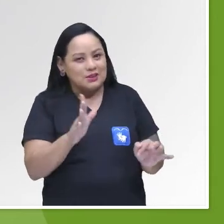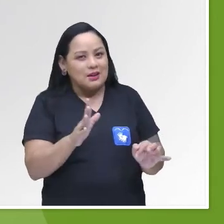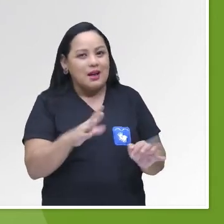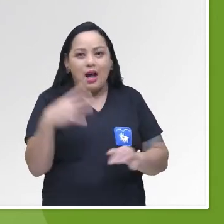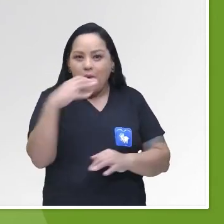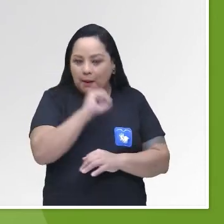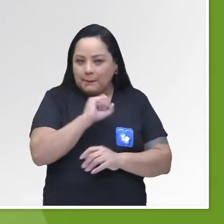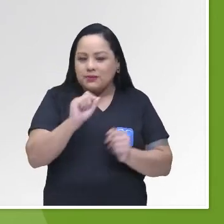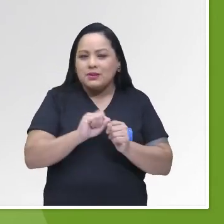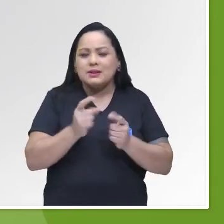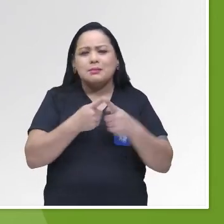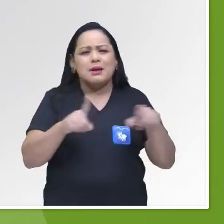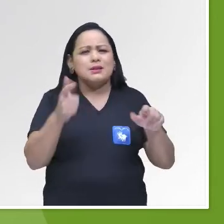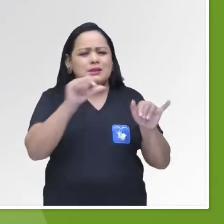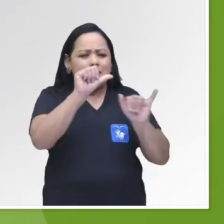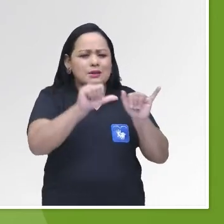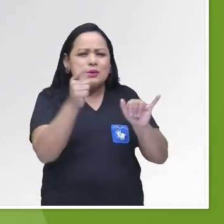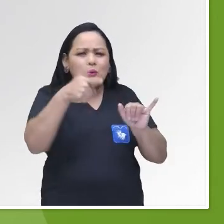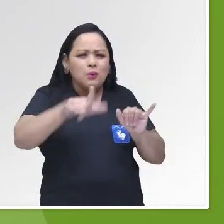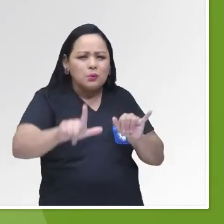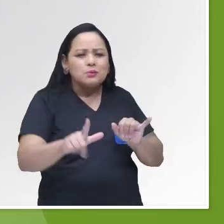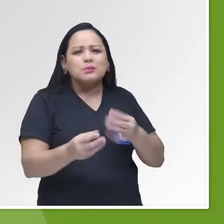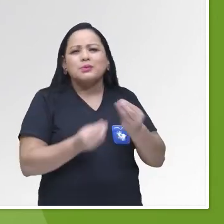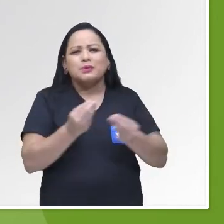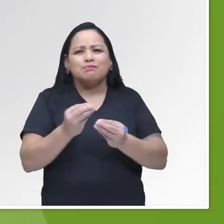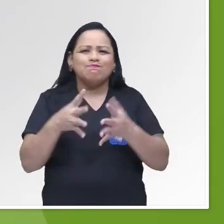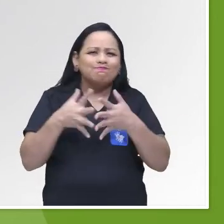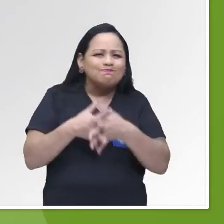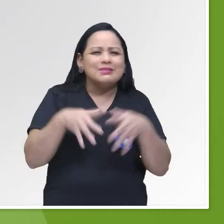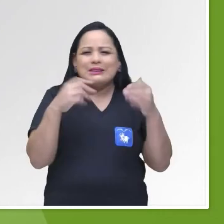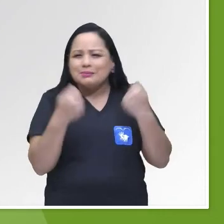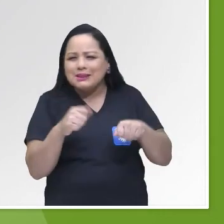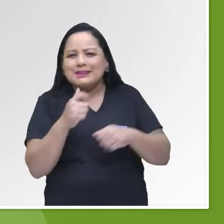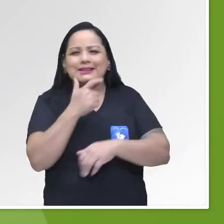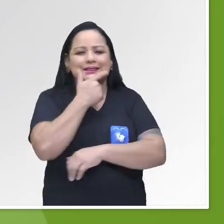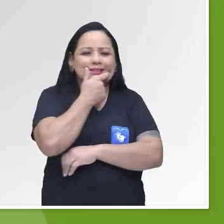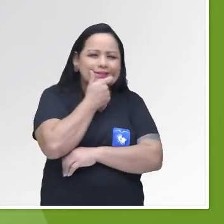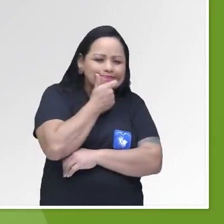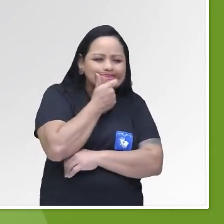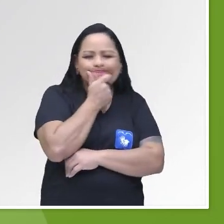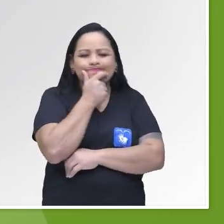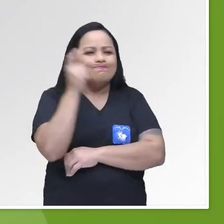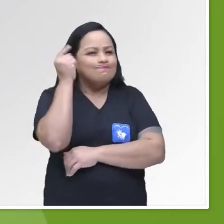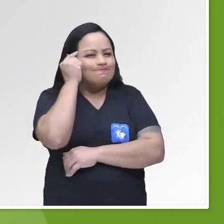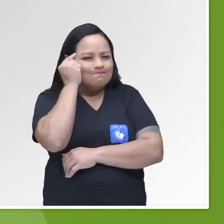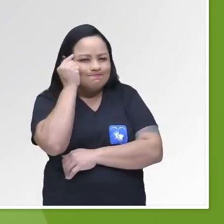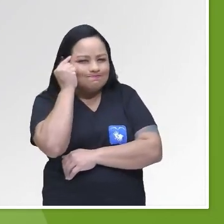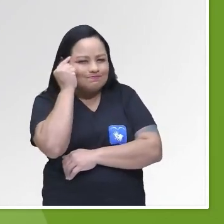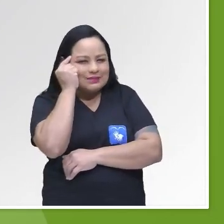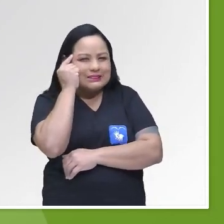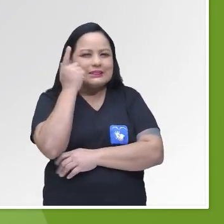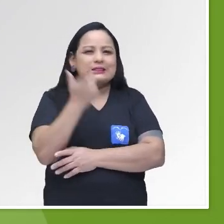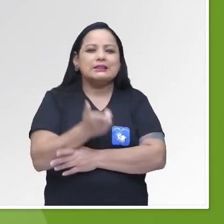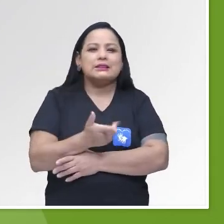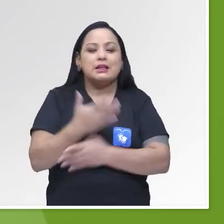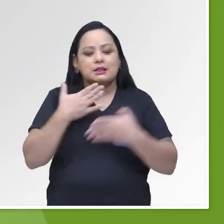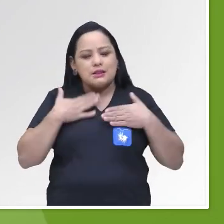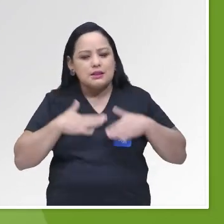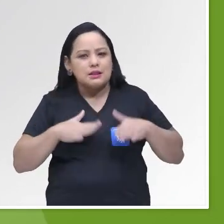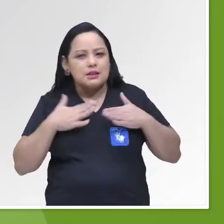rápido, mas tem outras reações químicas que aí a gente precisa, né, ter um pouco mais de